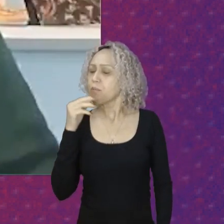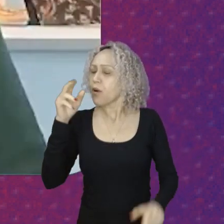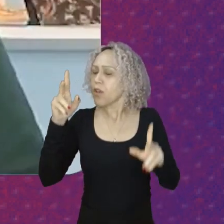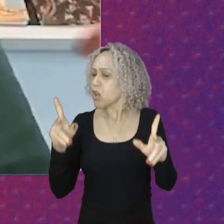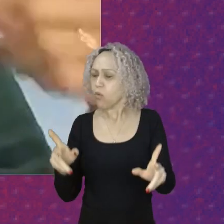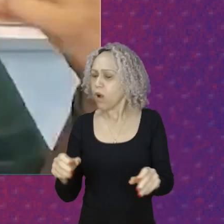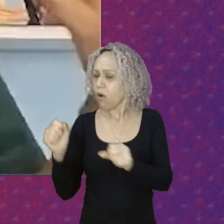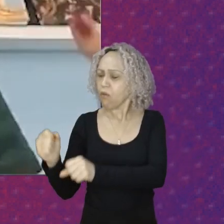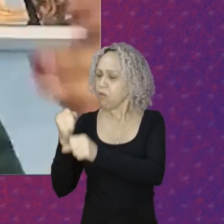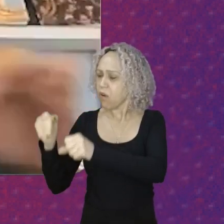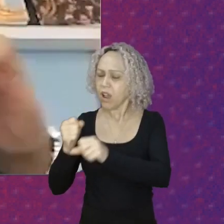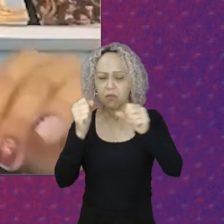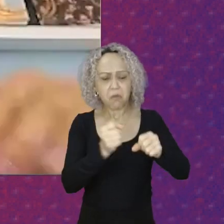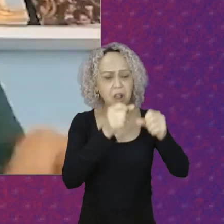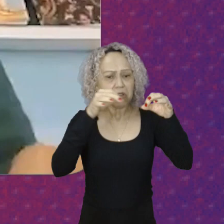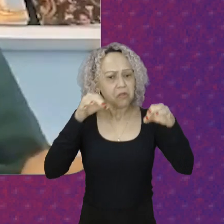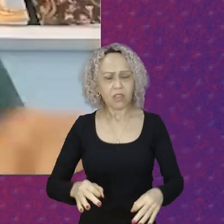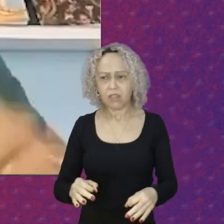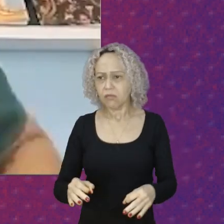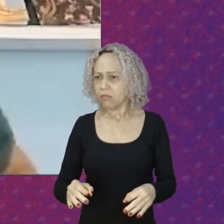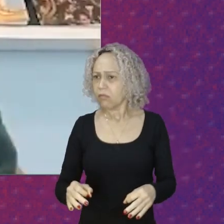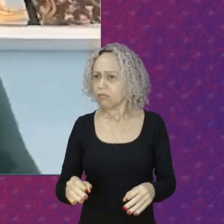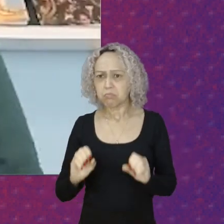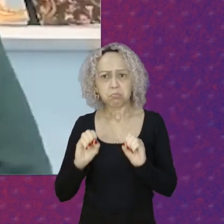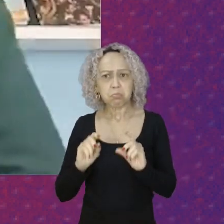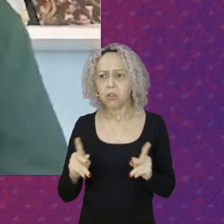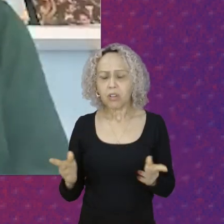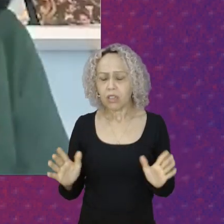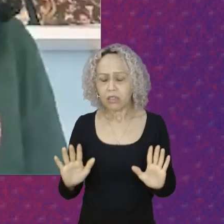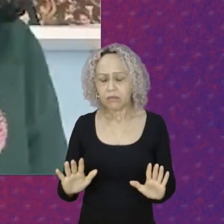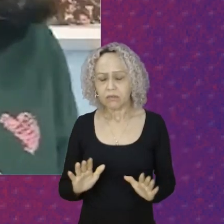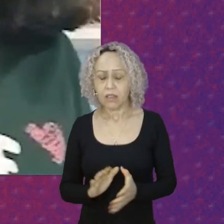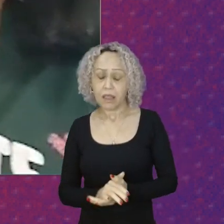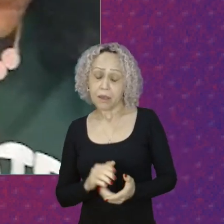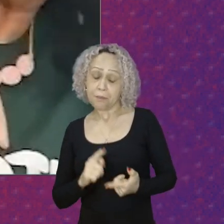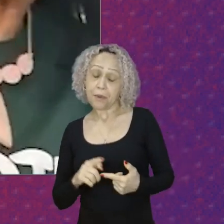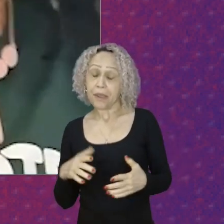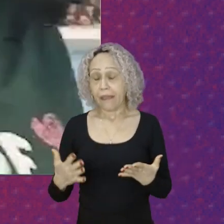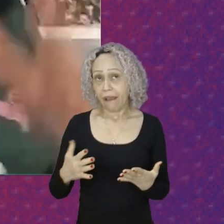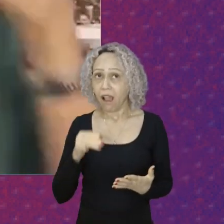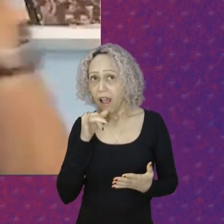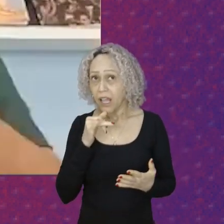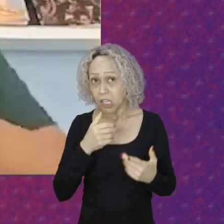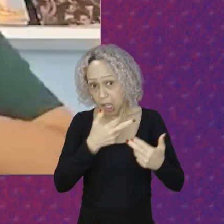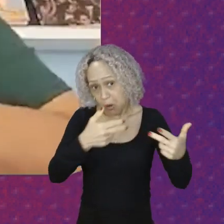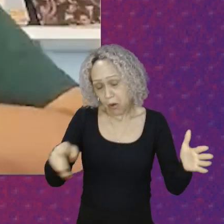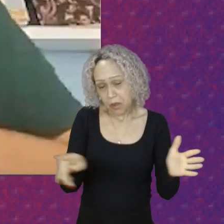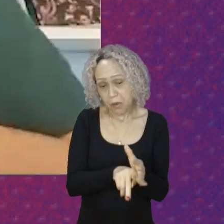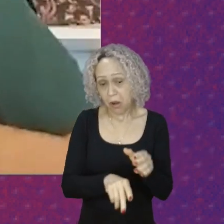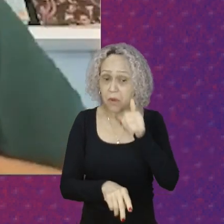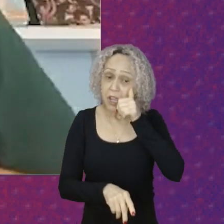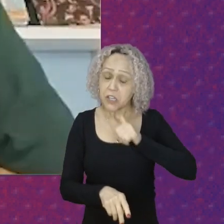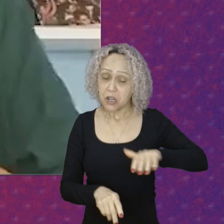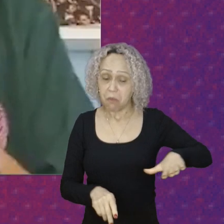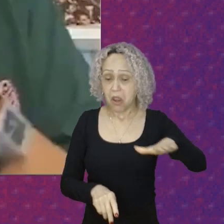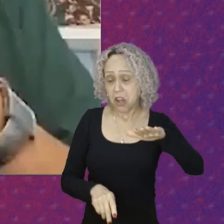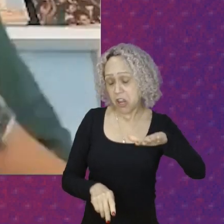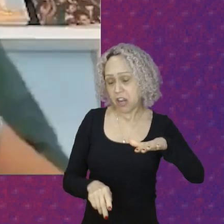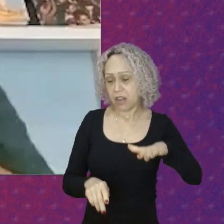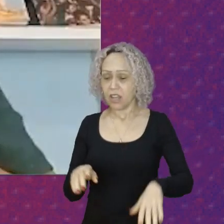tem cor de menino e cor de menina. E a gente sabe que isso não é verdade, né? Dizer para você, as